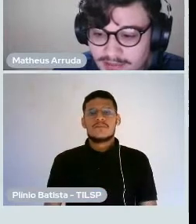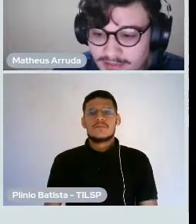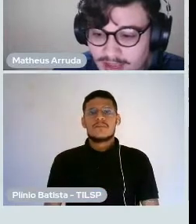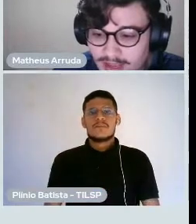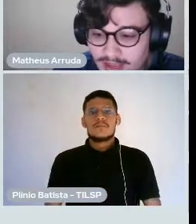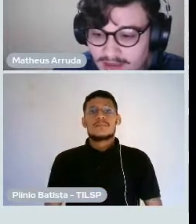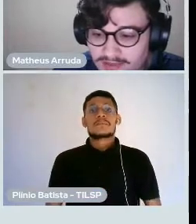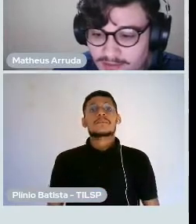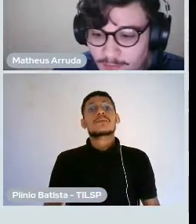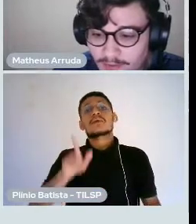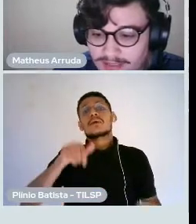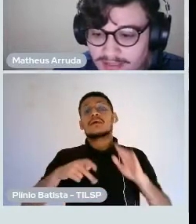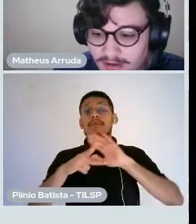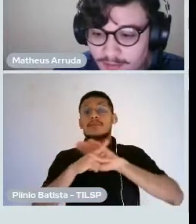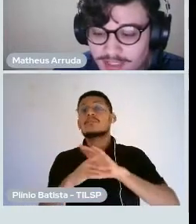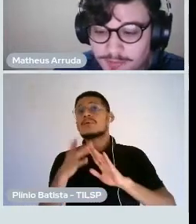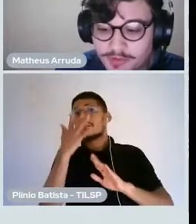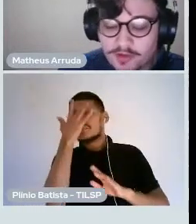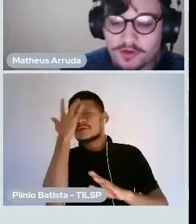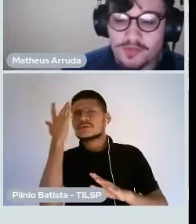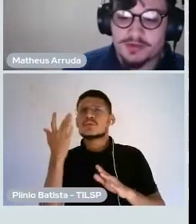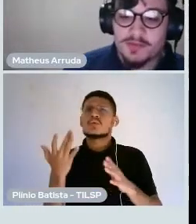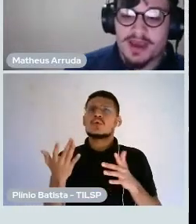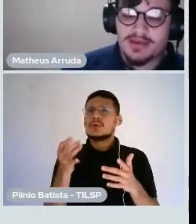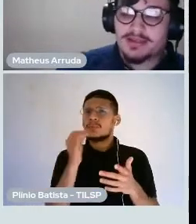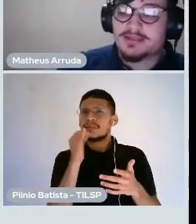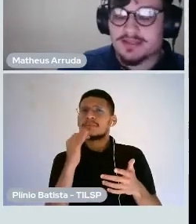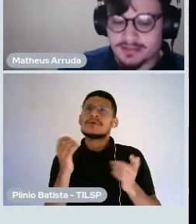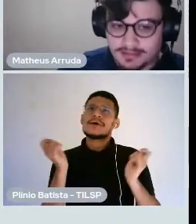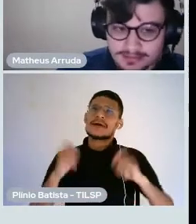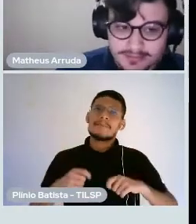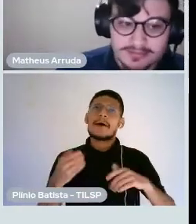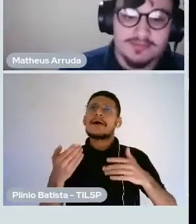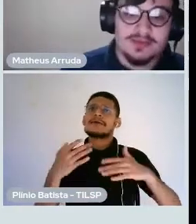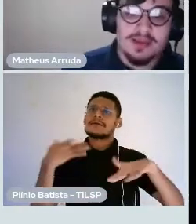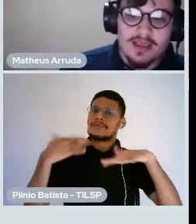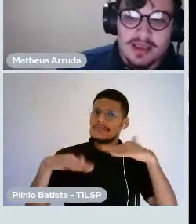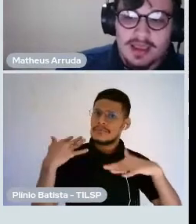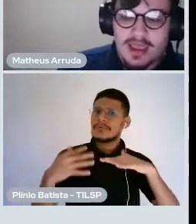A questão da elevação da população mexe muito com a economia de um país, sim.